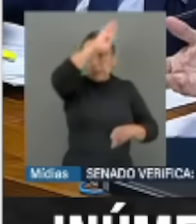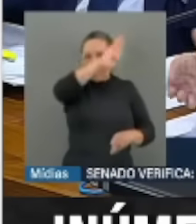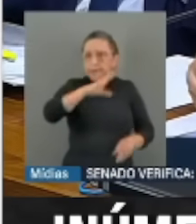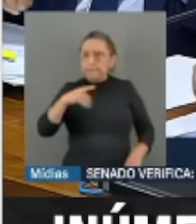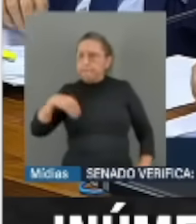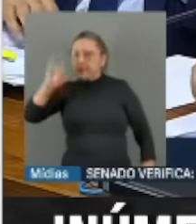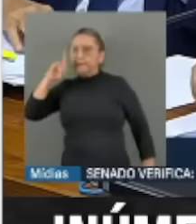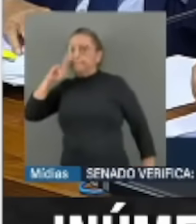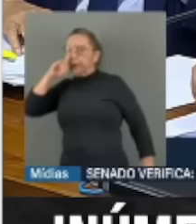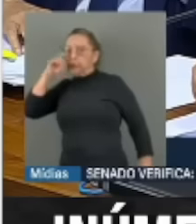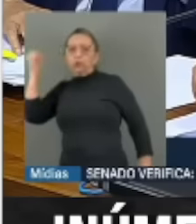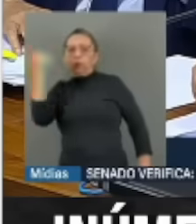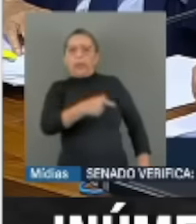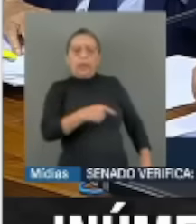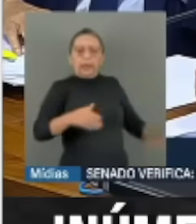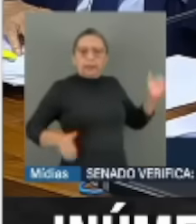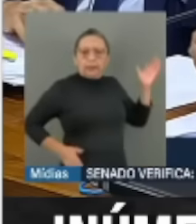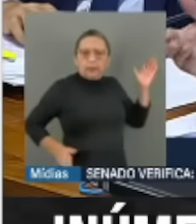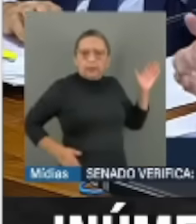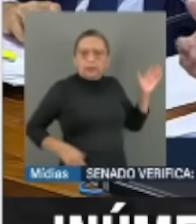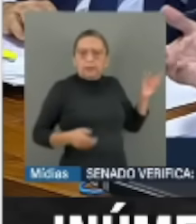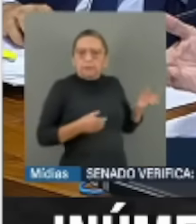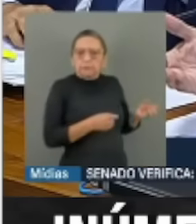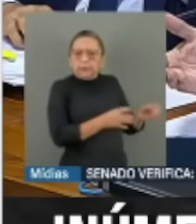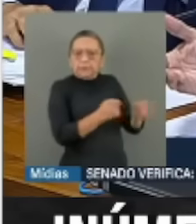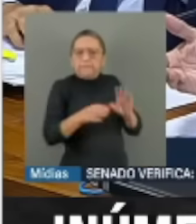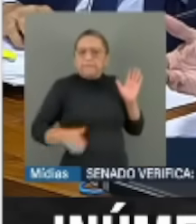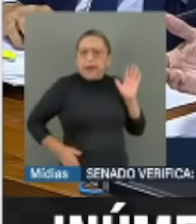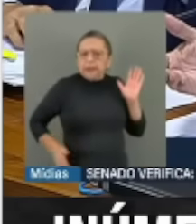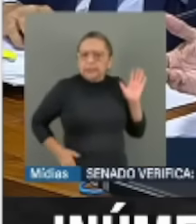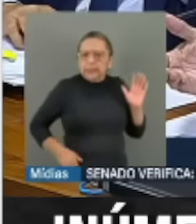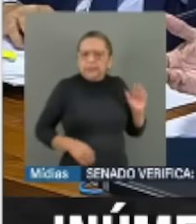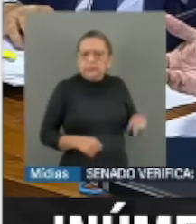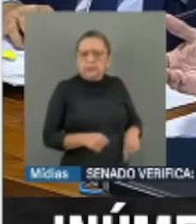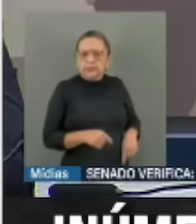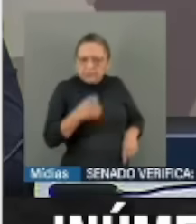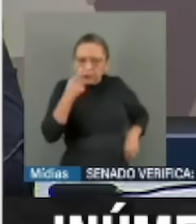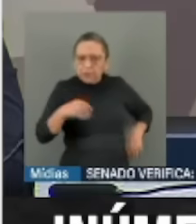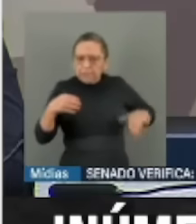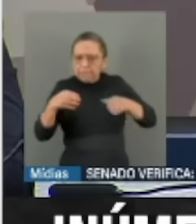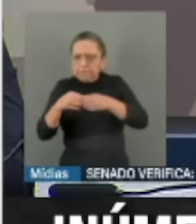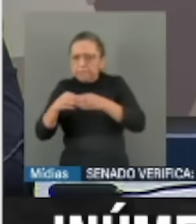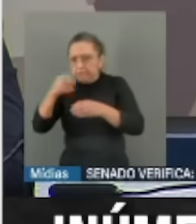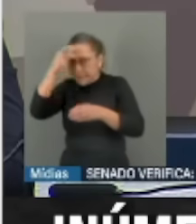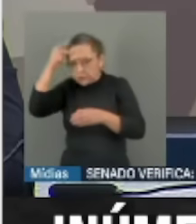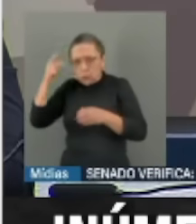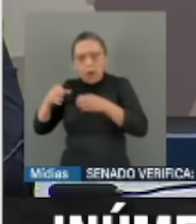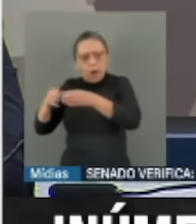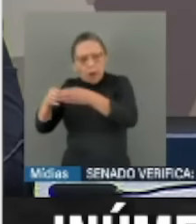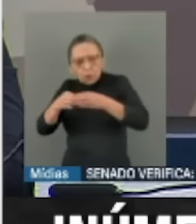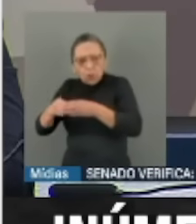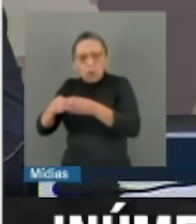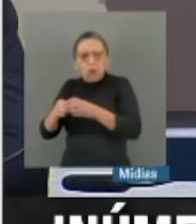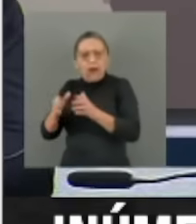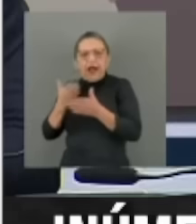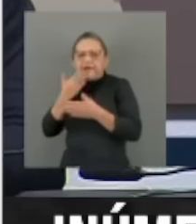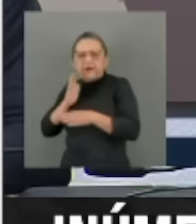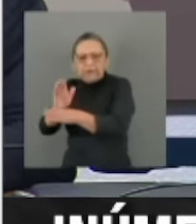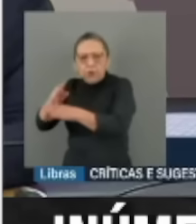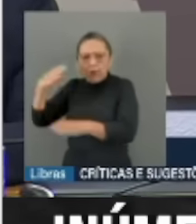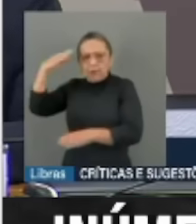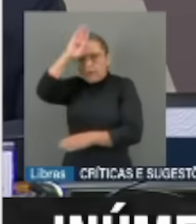que traficantes né do que marginais perigosos Então esse tipo de abordagem